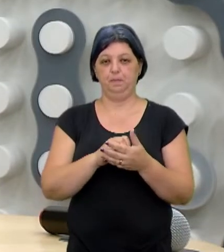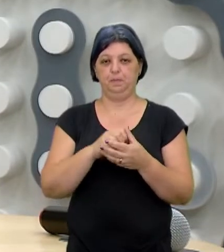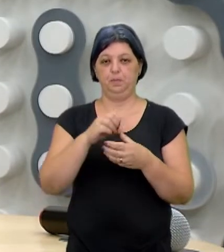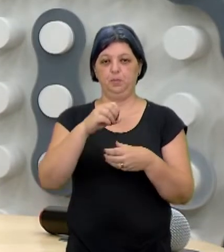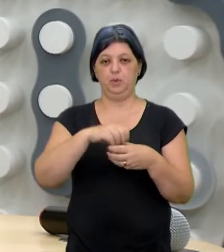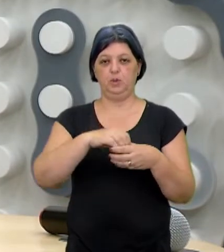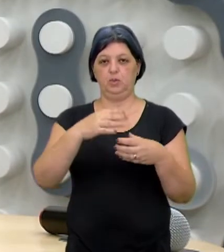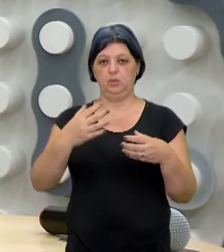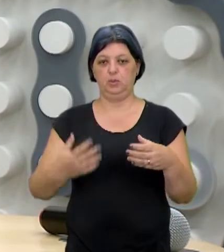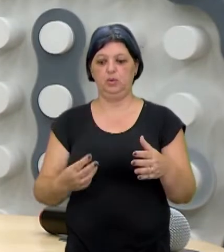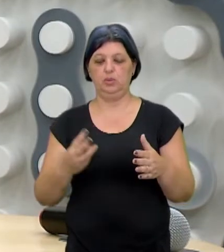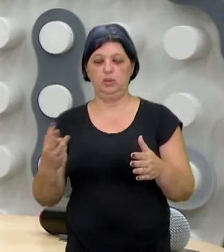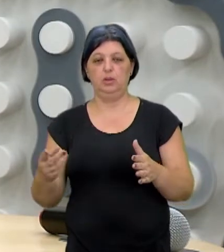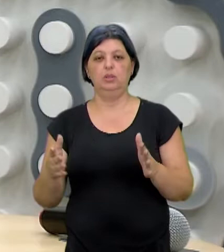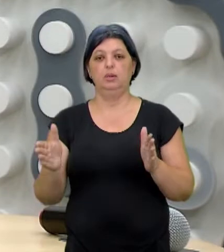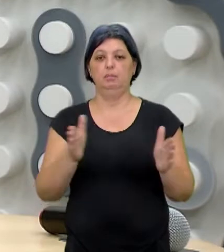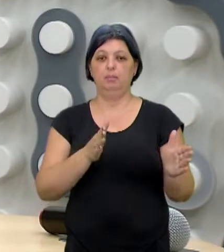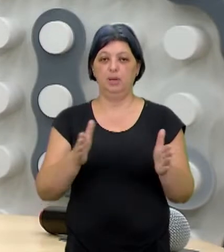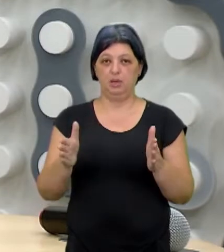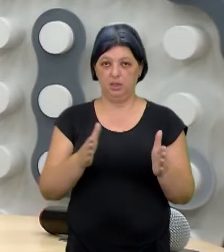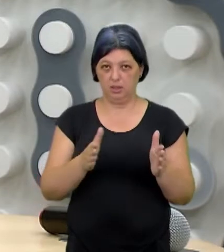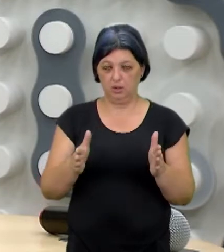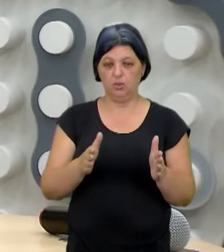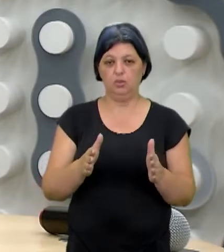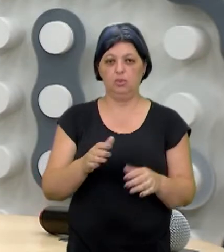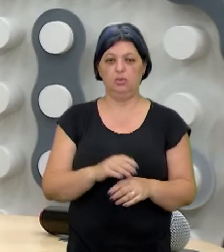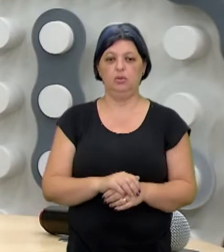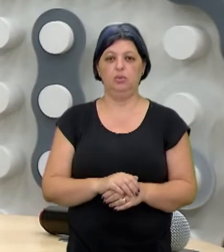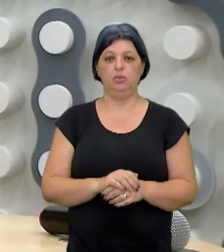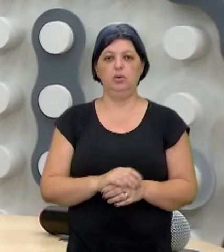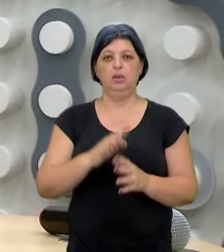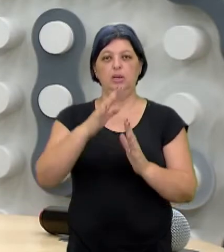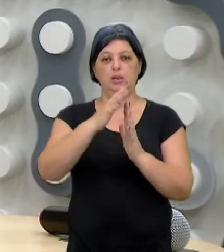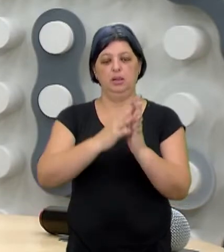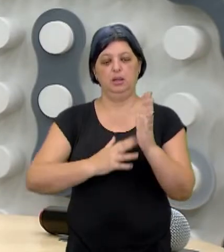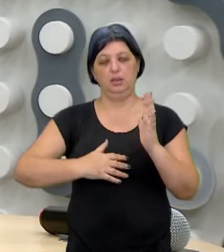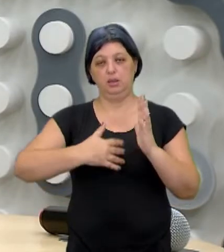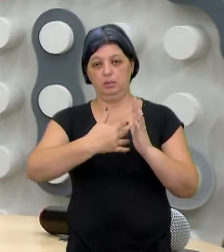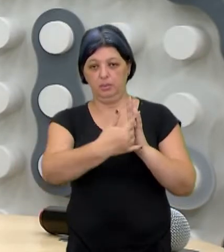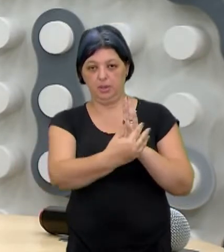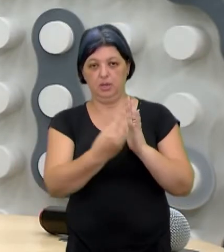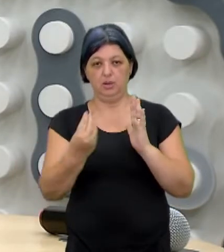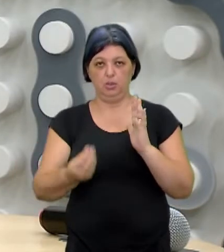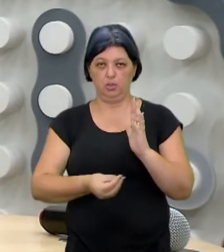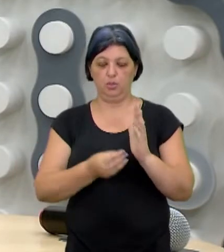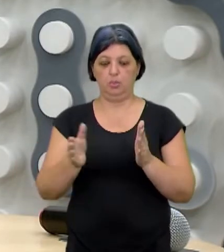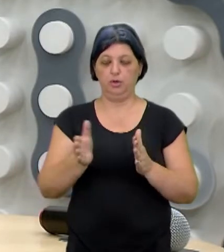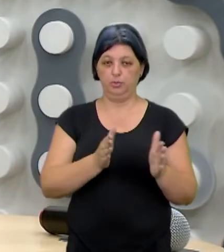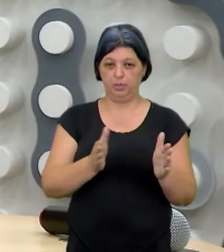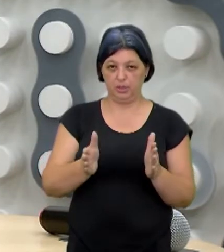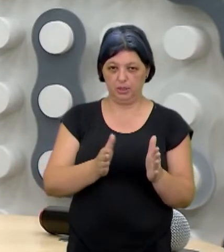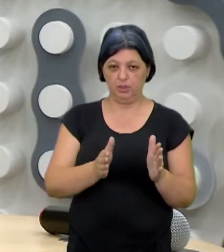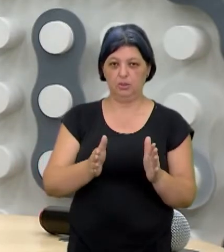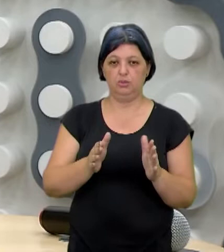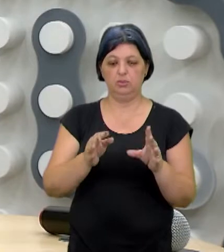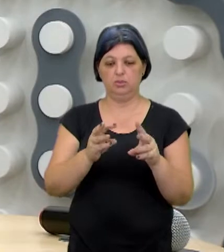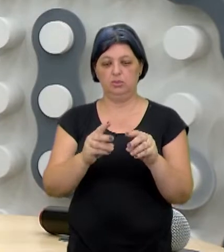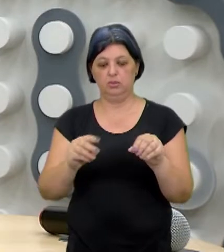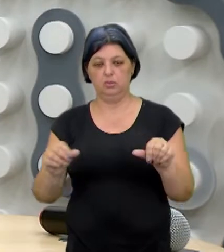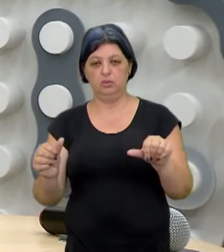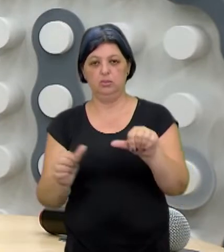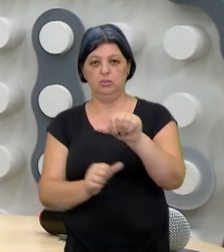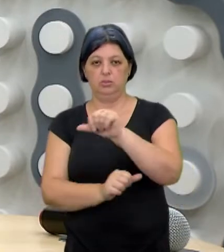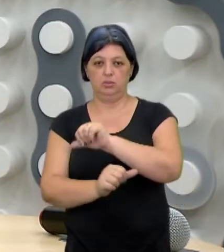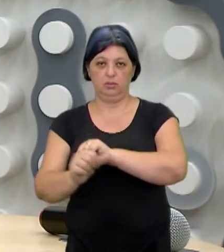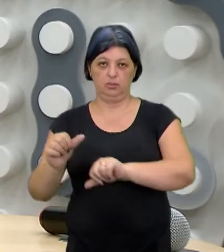tempo geológico, né? A gente vai mostrar muito a tabela do tempo geológico, né? Que mostra aí toda a fase, né,